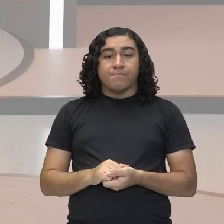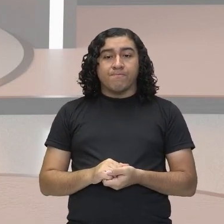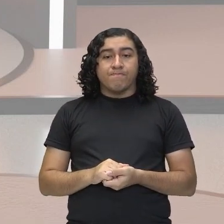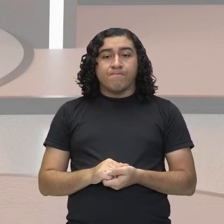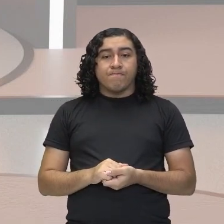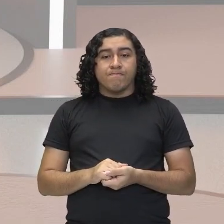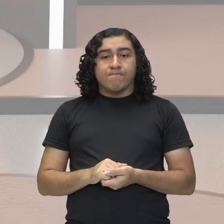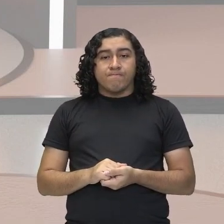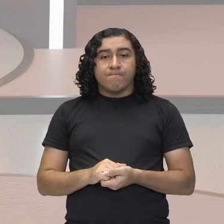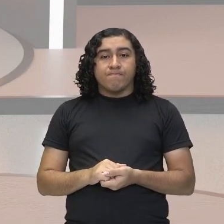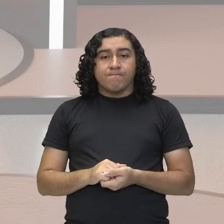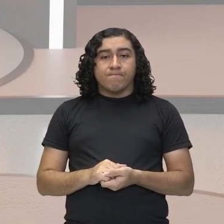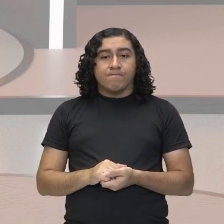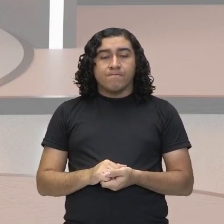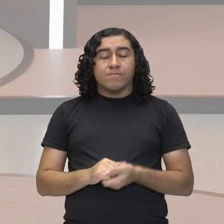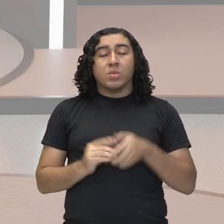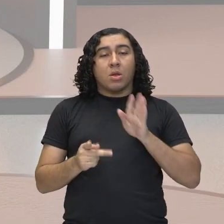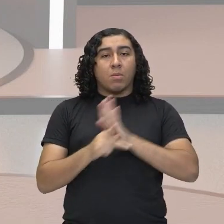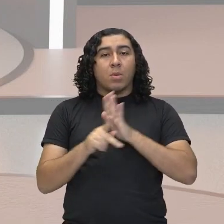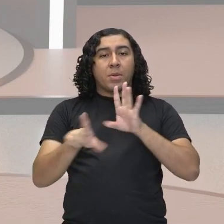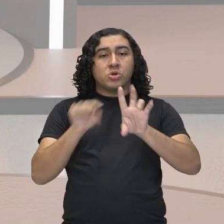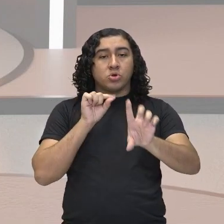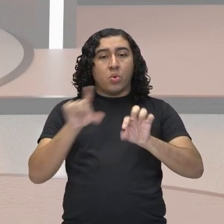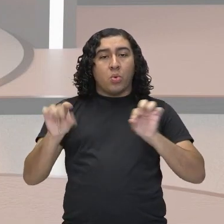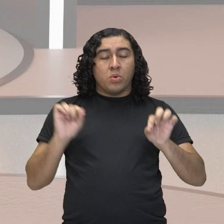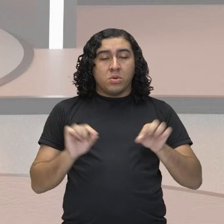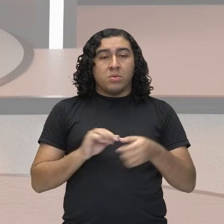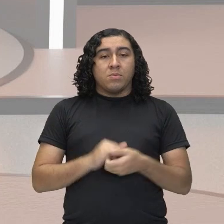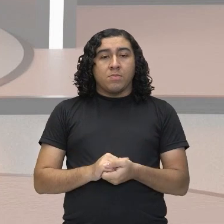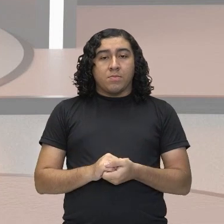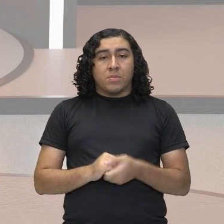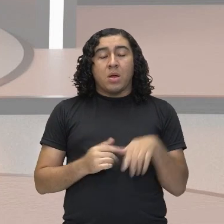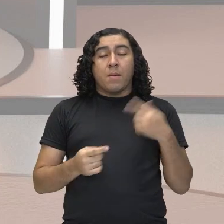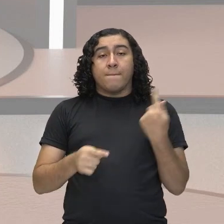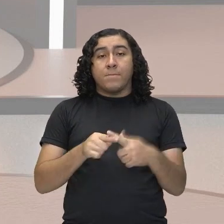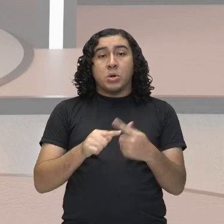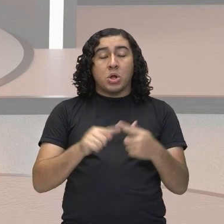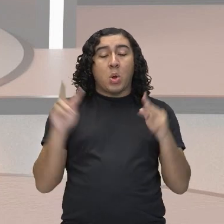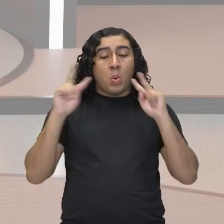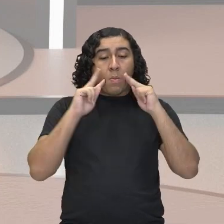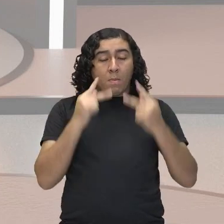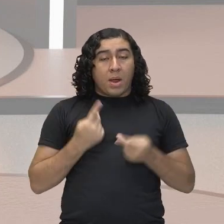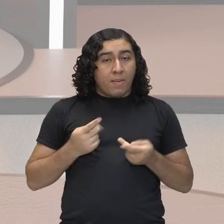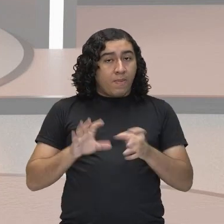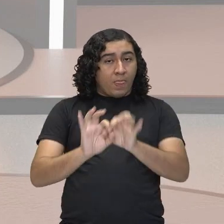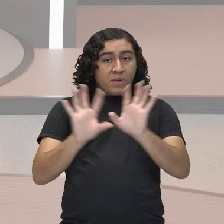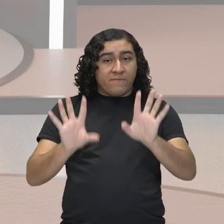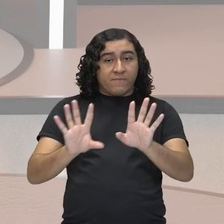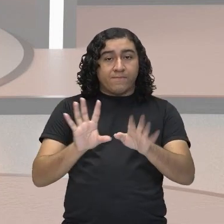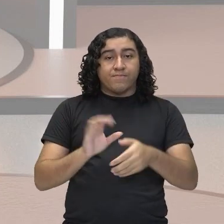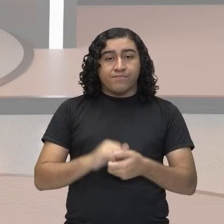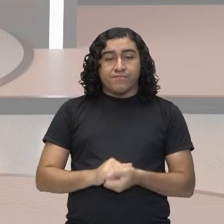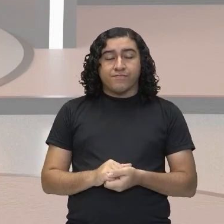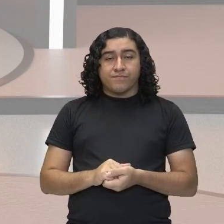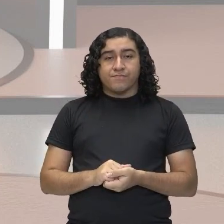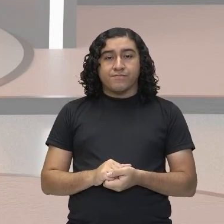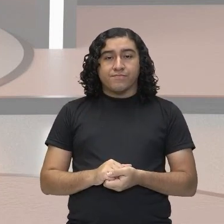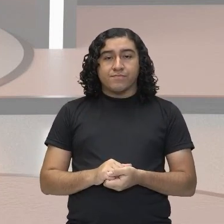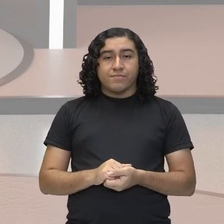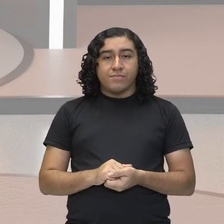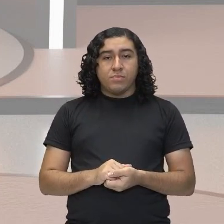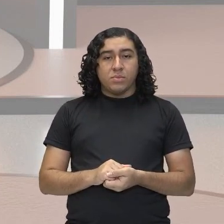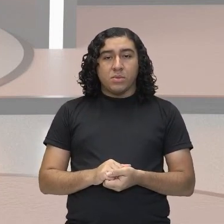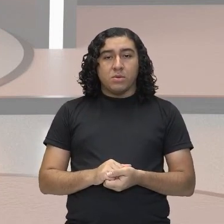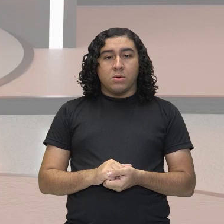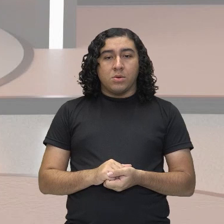das escolhas feitas, visto que o homem é livre. Lembra de uma das perguntinhas que